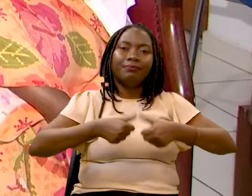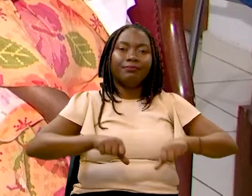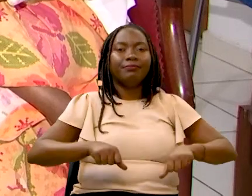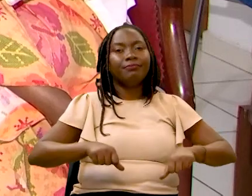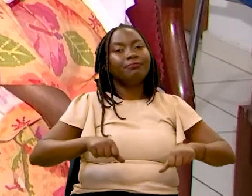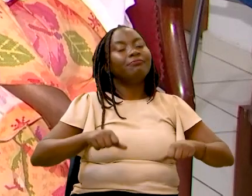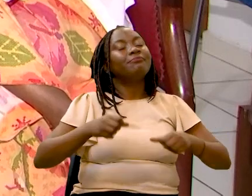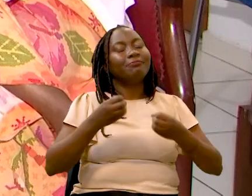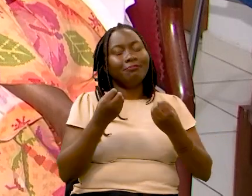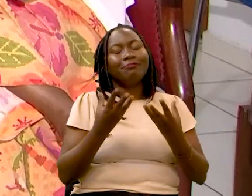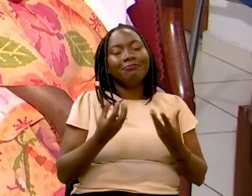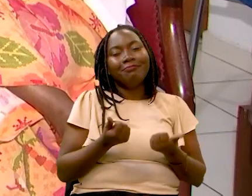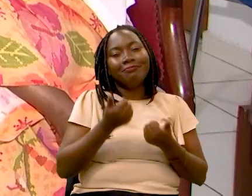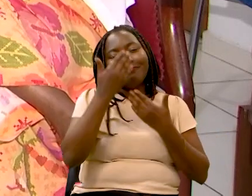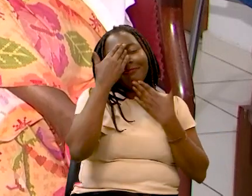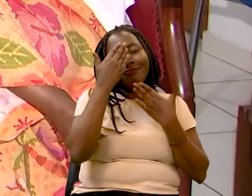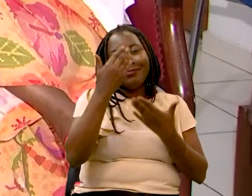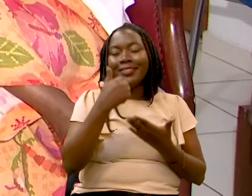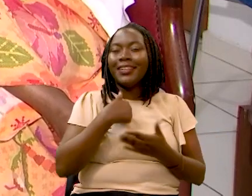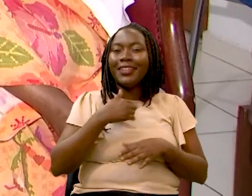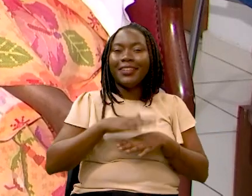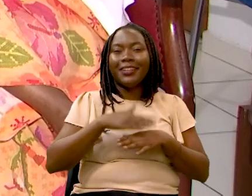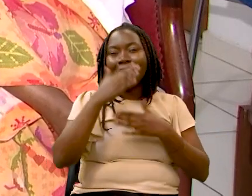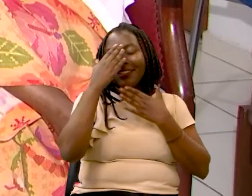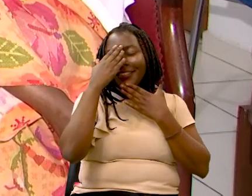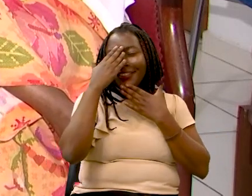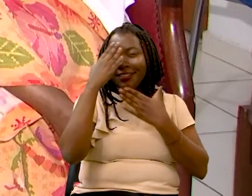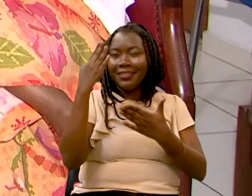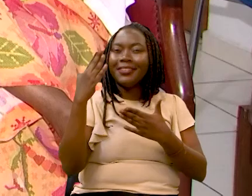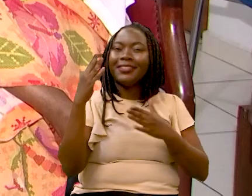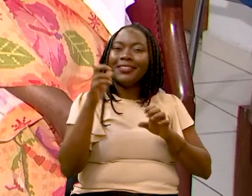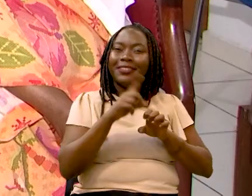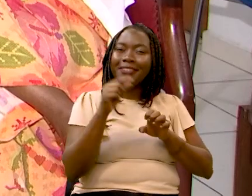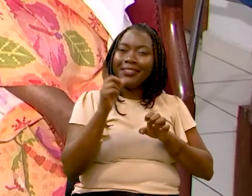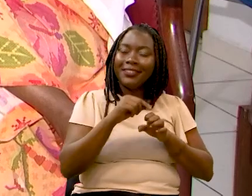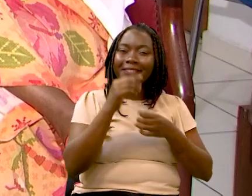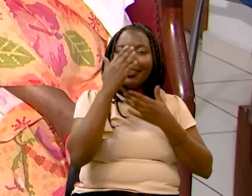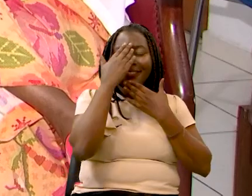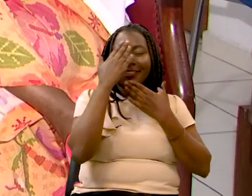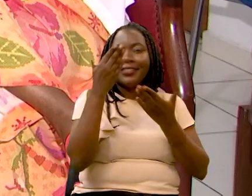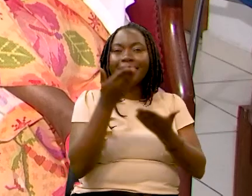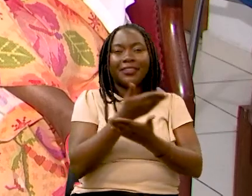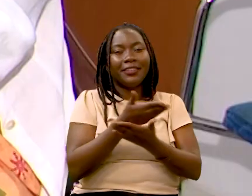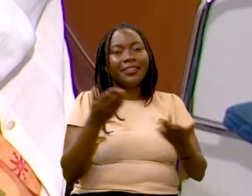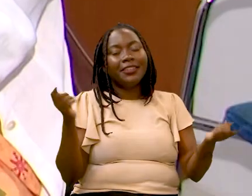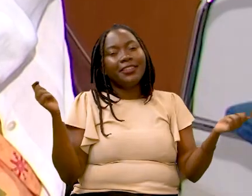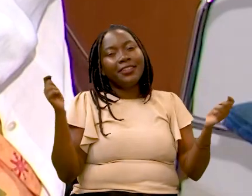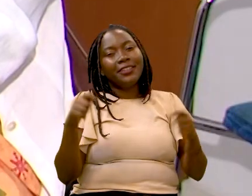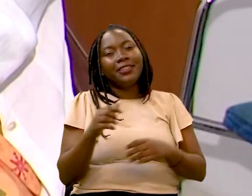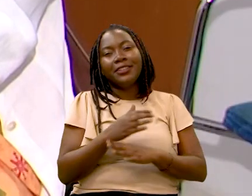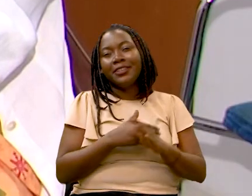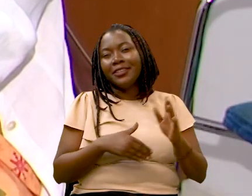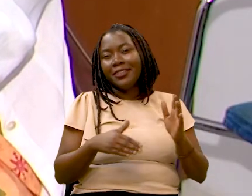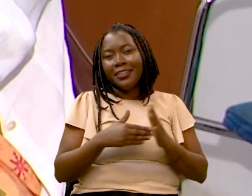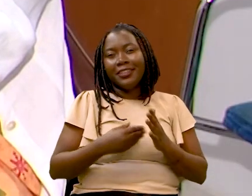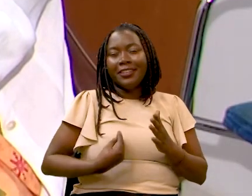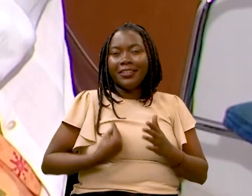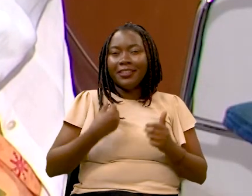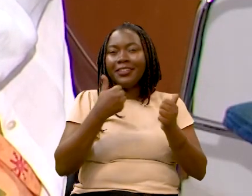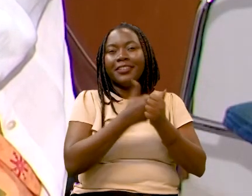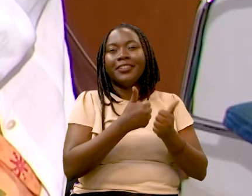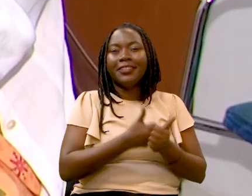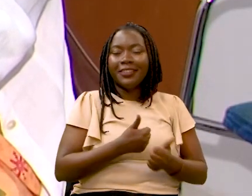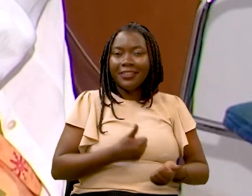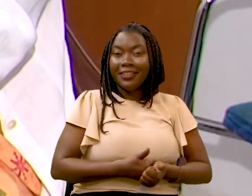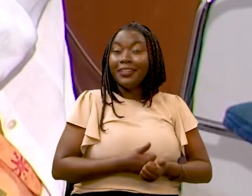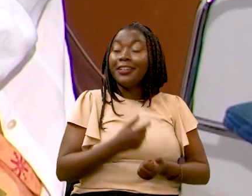cidade que estará sempre comigo, independente de onde eu esteja. Tá certo, então. Muito obrigada, Andréia. Eu que agradeço, Ser Empreendedor, agradeço vocês